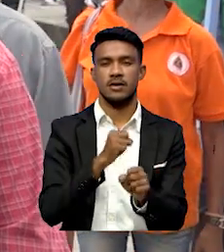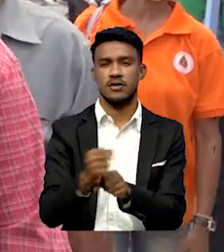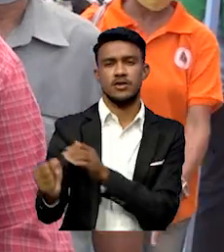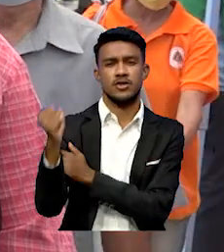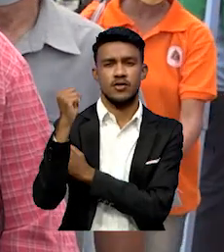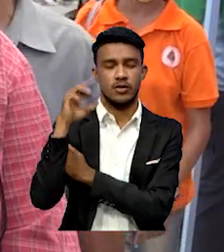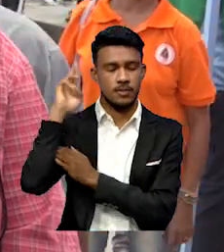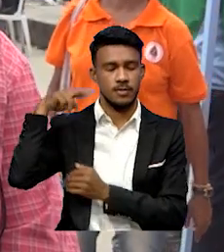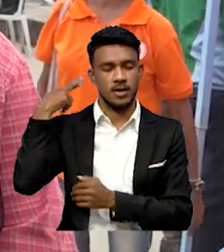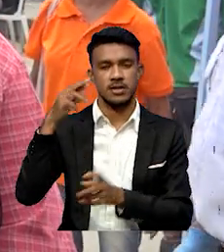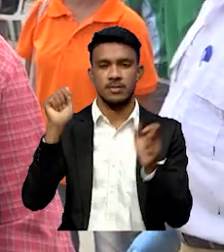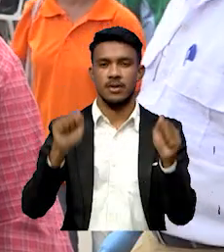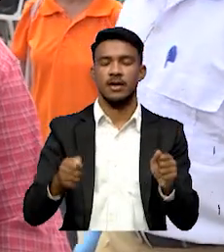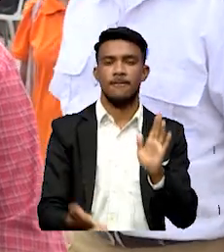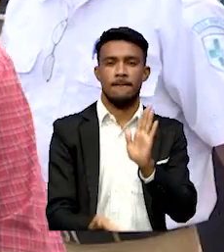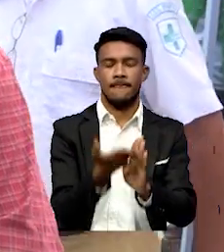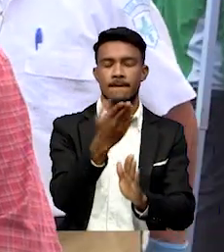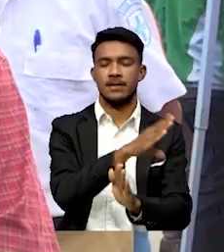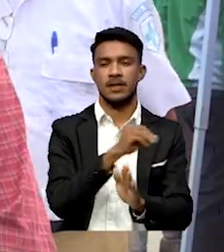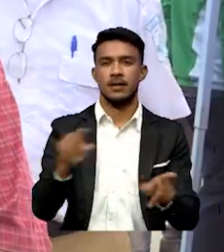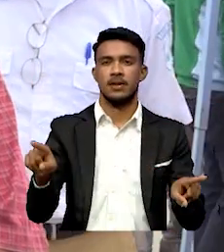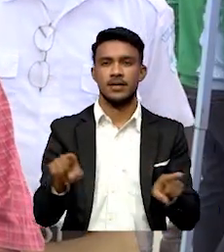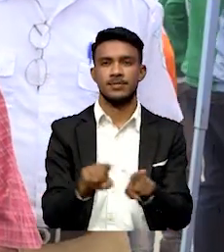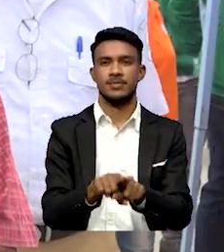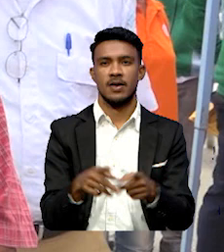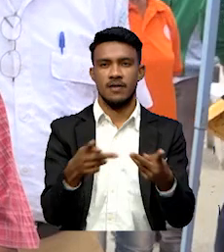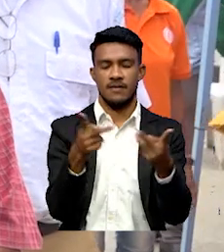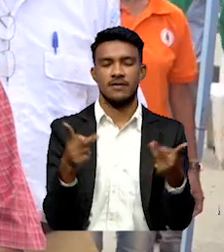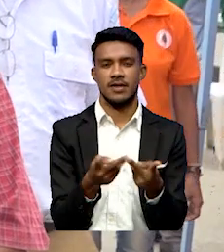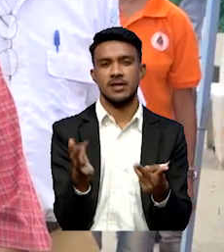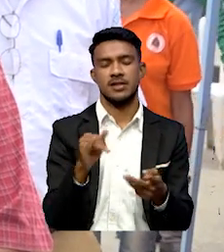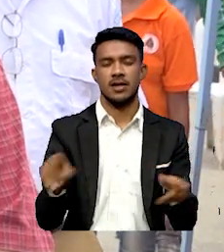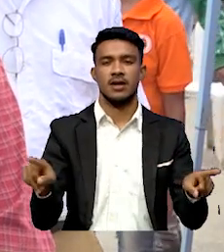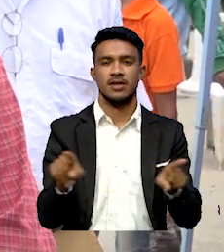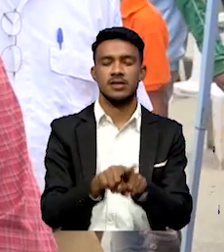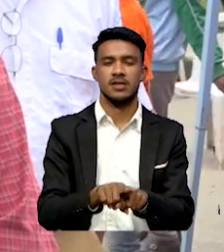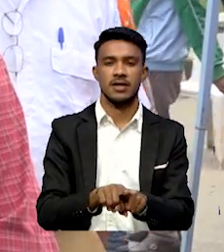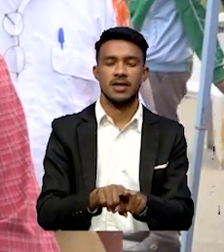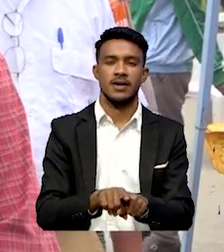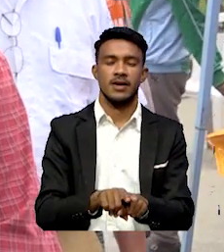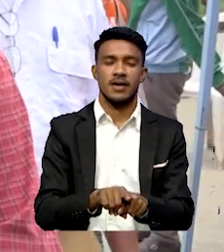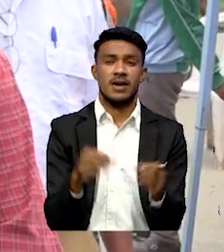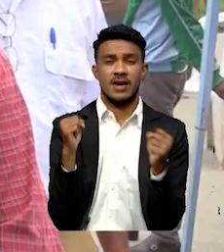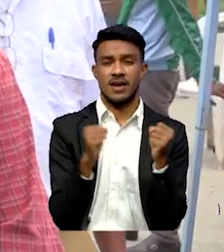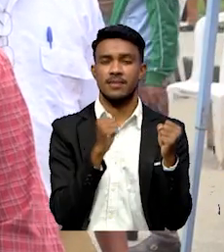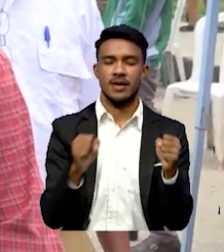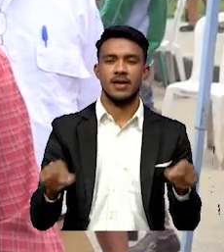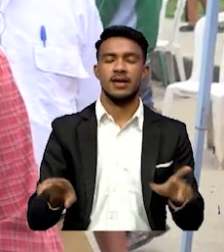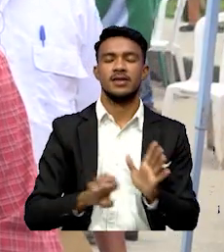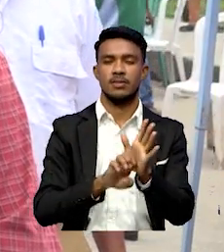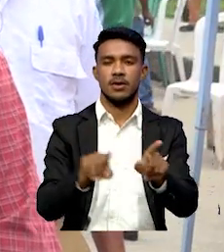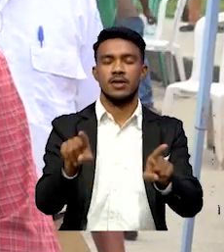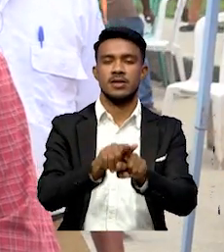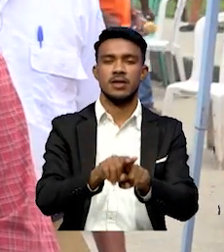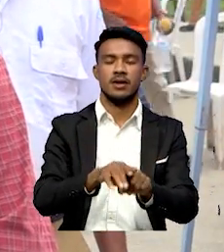que etabel hasai. Liliu aproveita fatin sirhansa né, liliu ia mercado, neve ma ko hinia tempo bazar, então ita